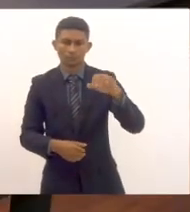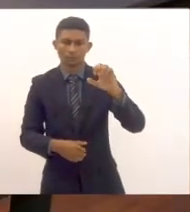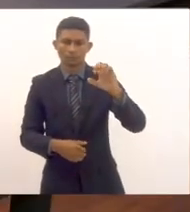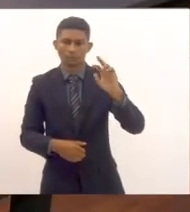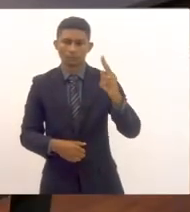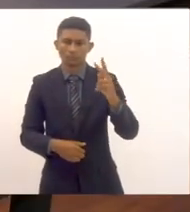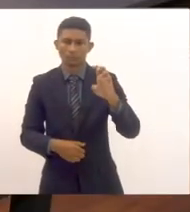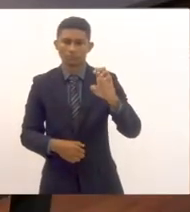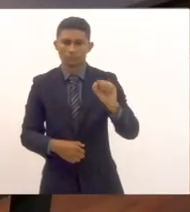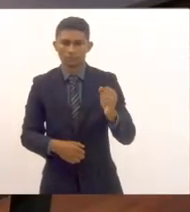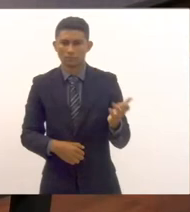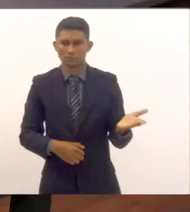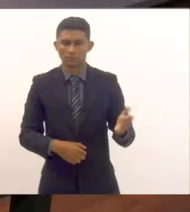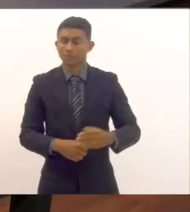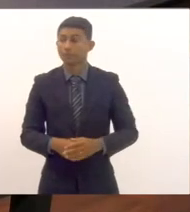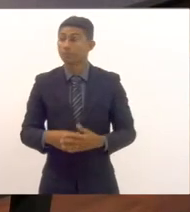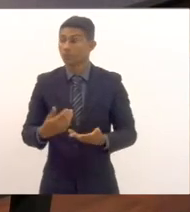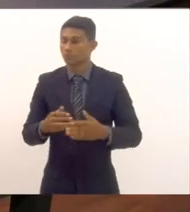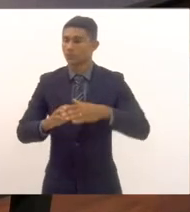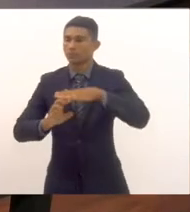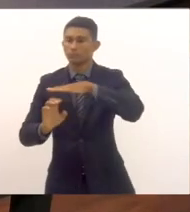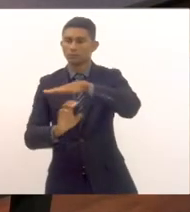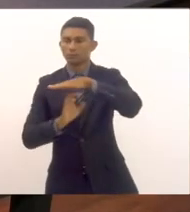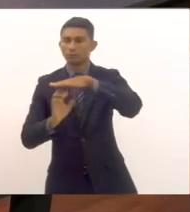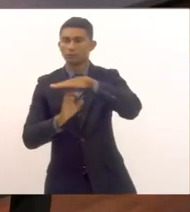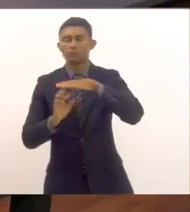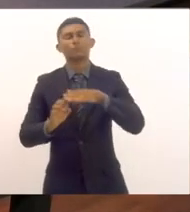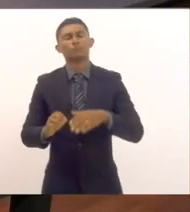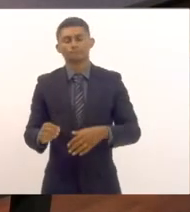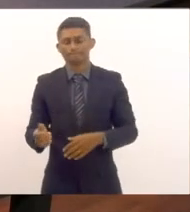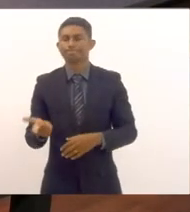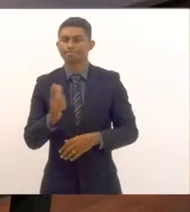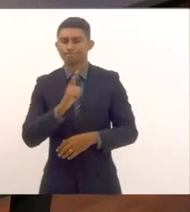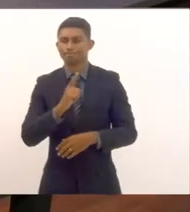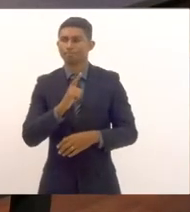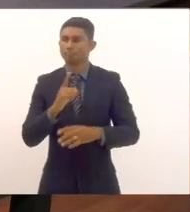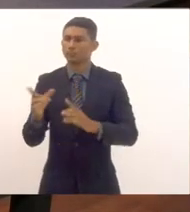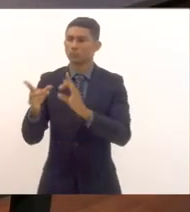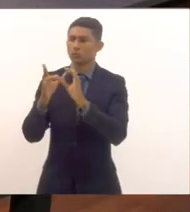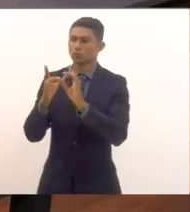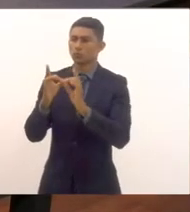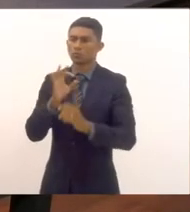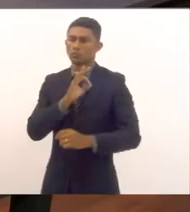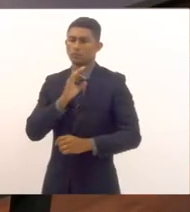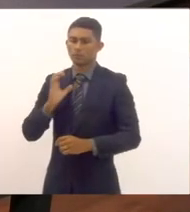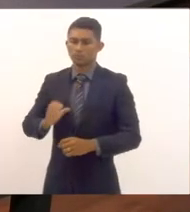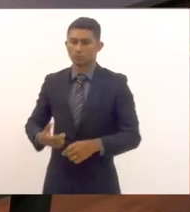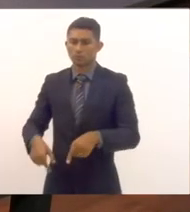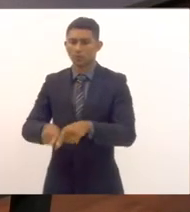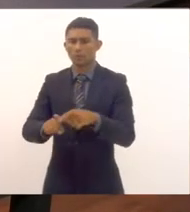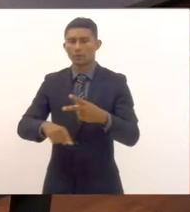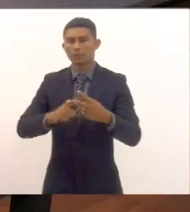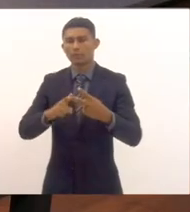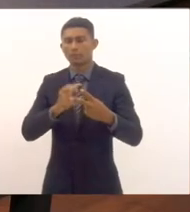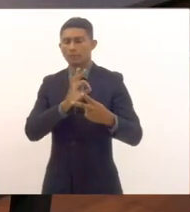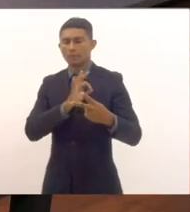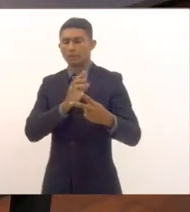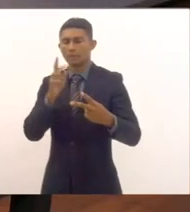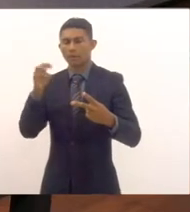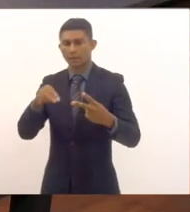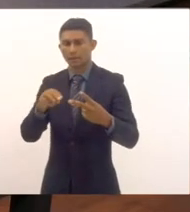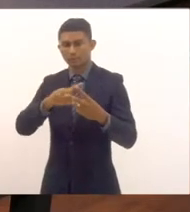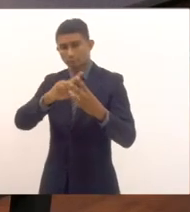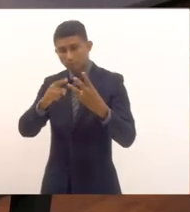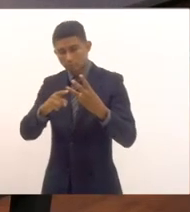bom a SuperVia vem bem fazendo assistir trabalho em conjunto com polícia militar e civil e temos as reuniões